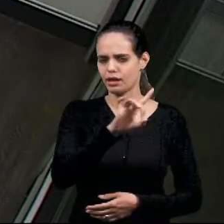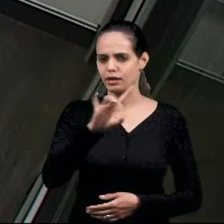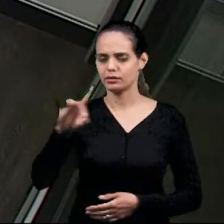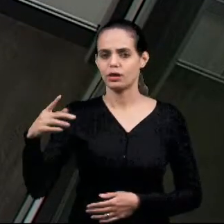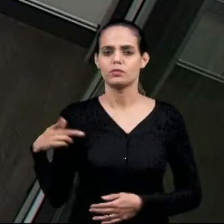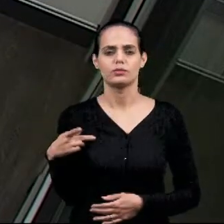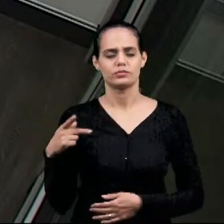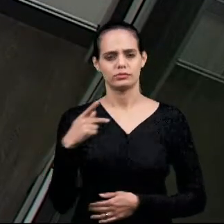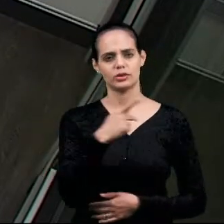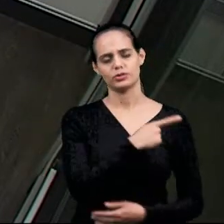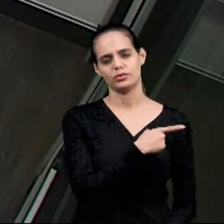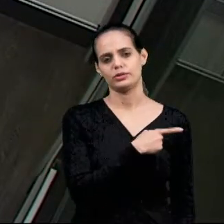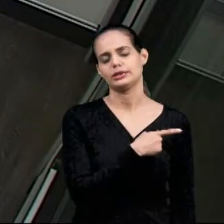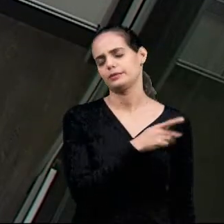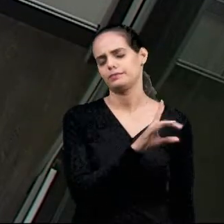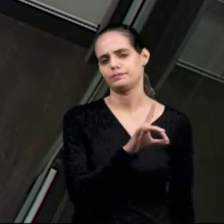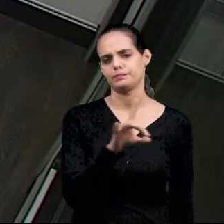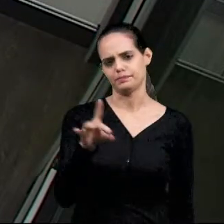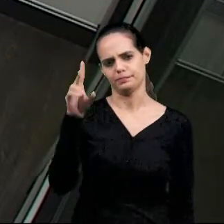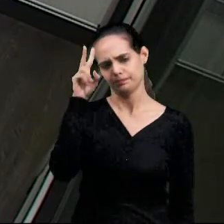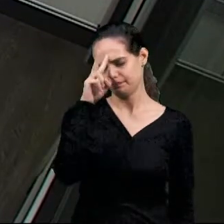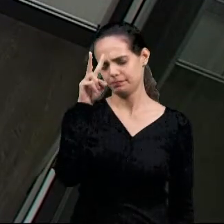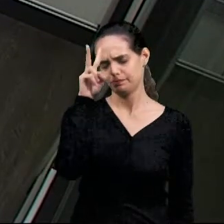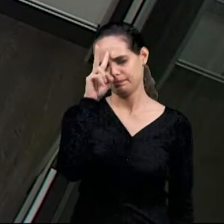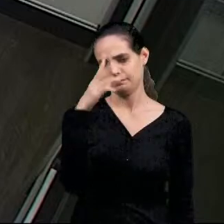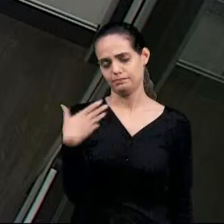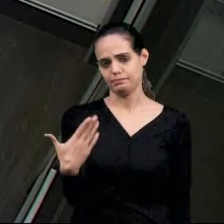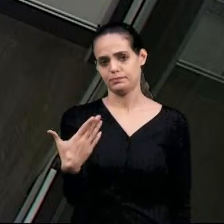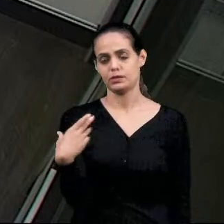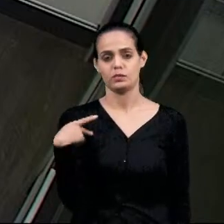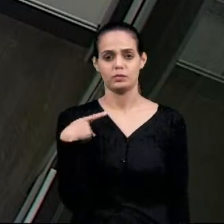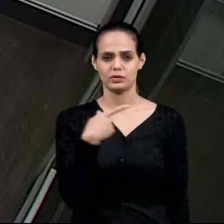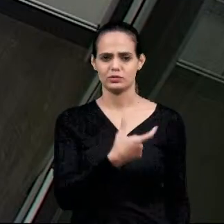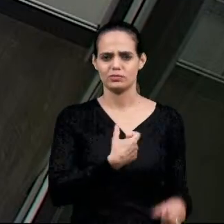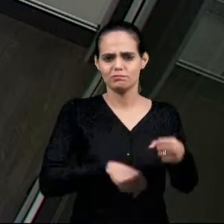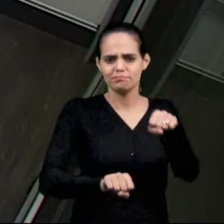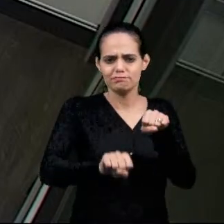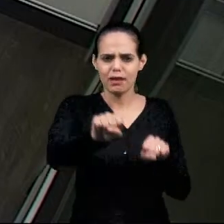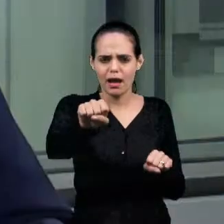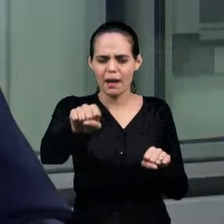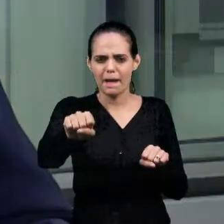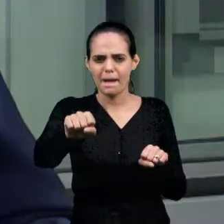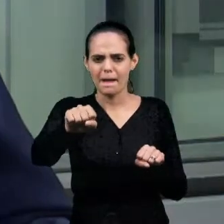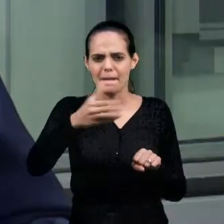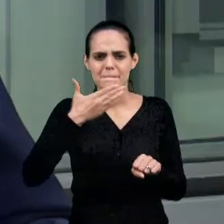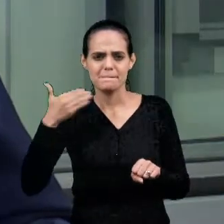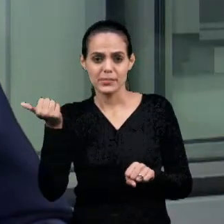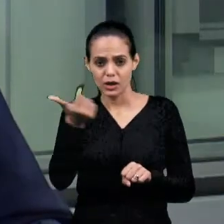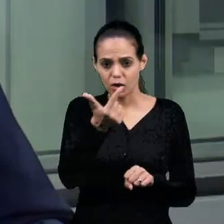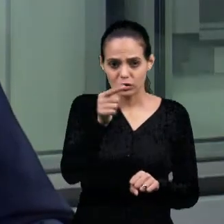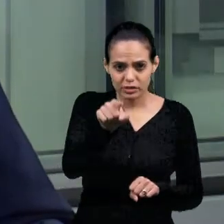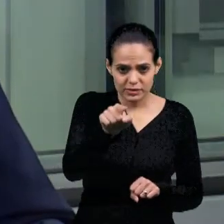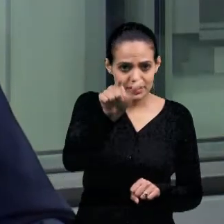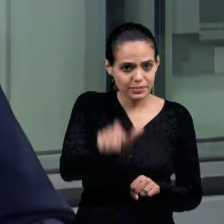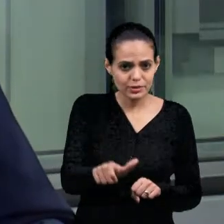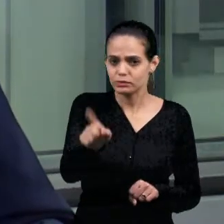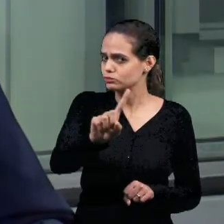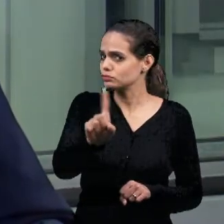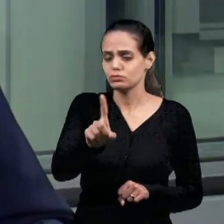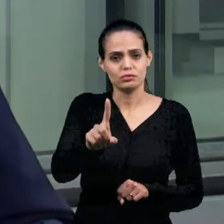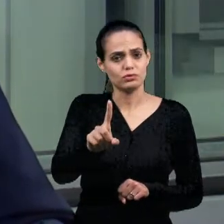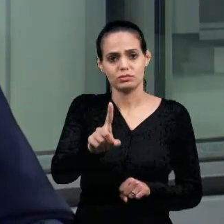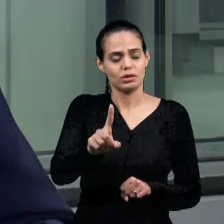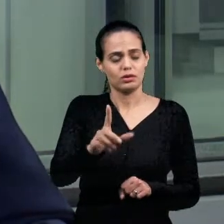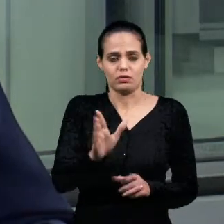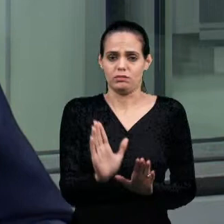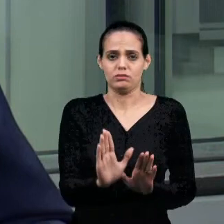versão. Então o pastor, ele não é um super-homem, ele não é melhor do que ninguém, ele é um membro da igreja, mas ele tem uma